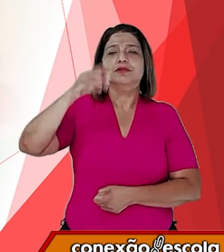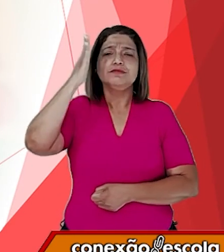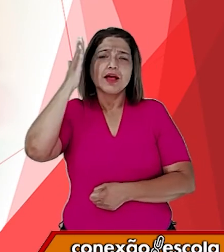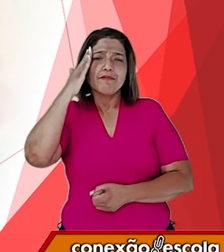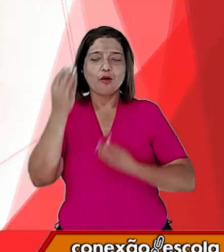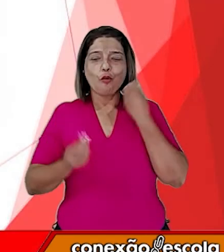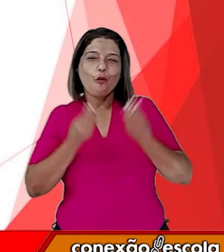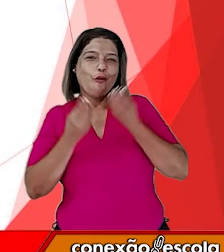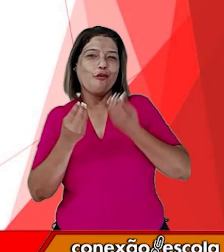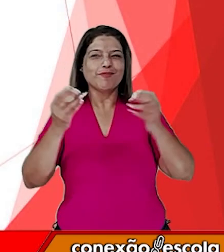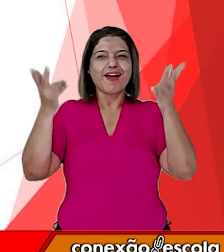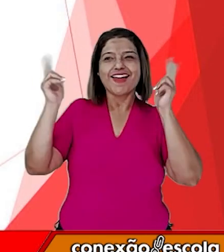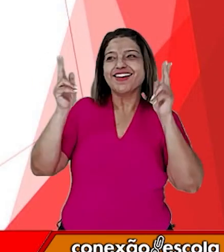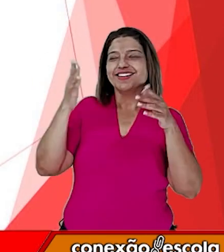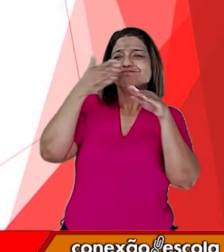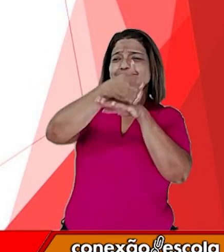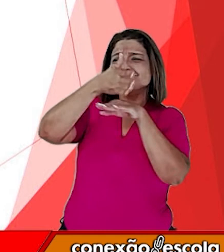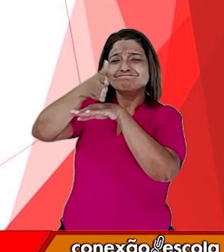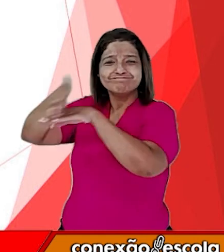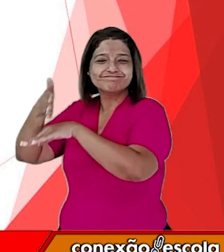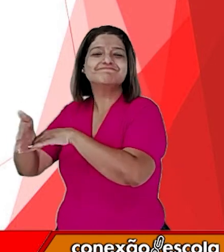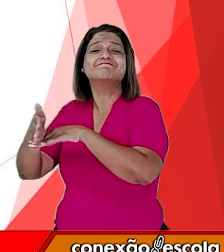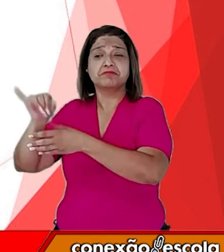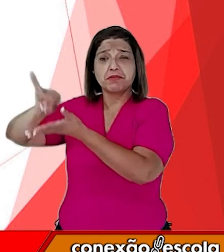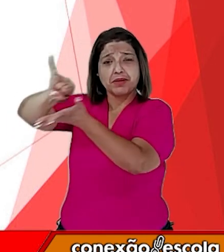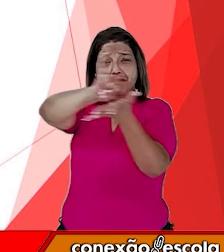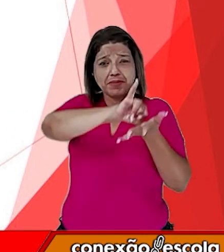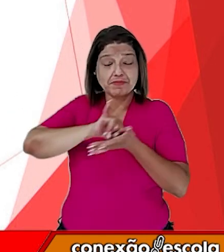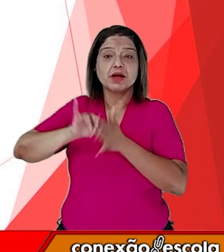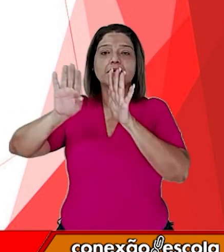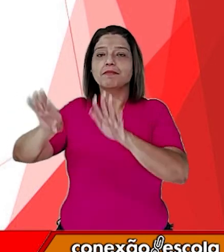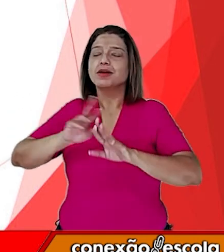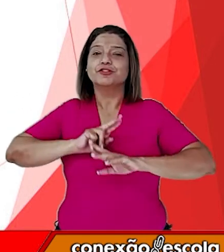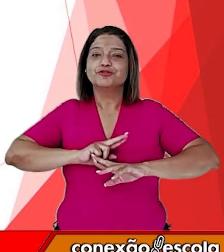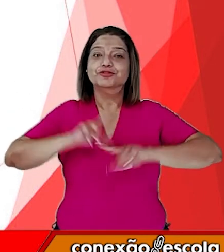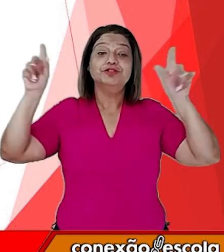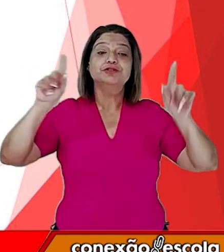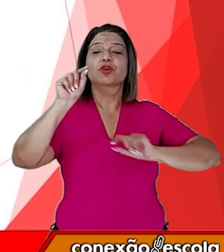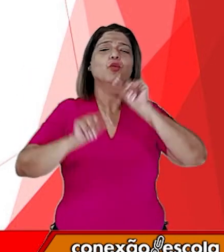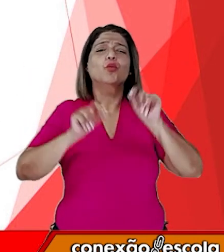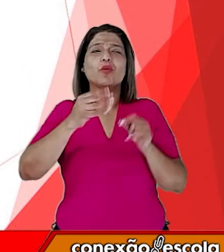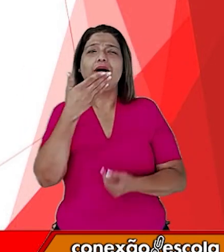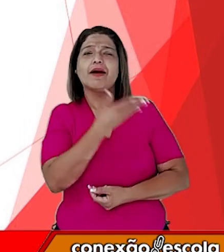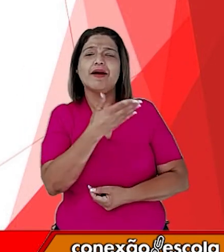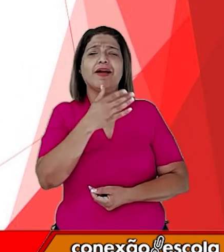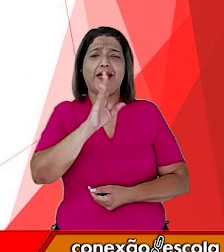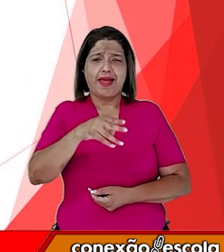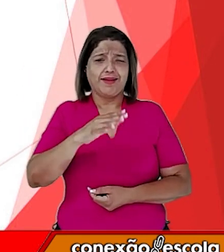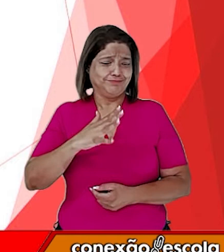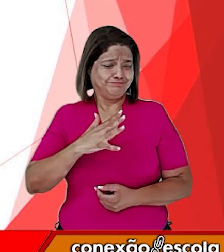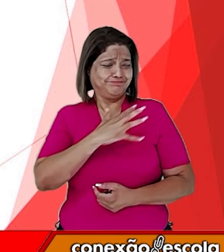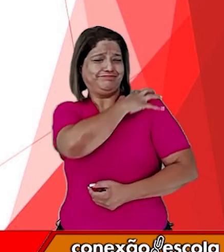de plantão, mas diferente do artefato mágico do capitão Jack